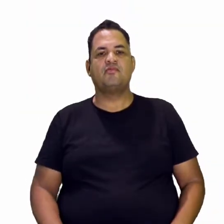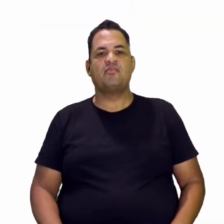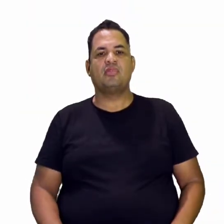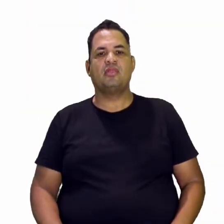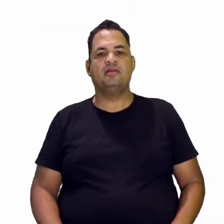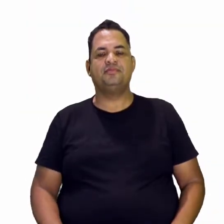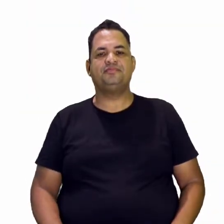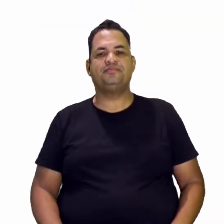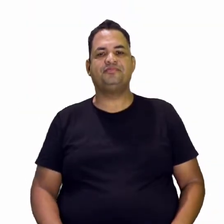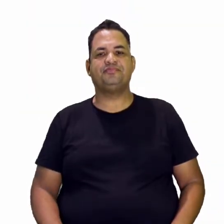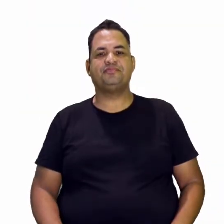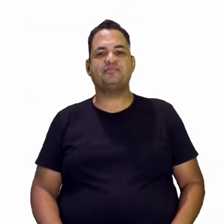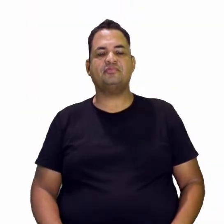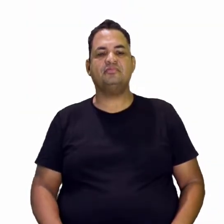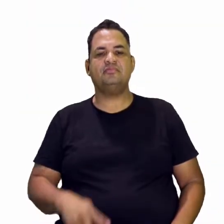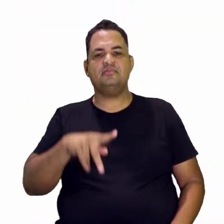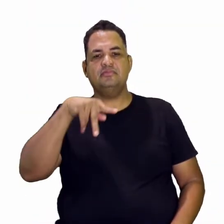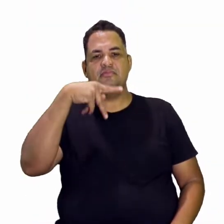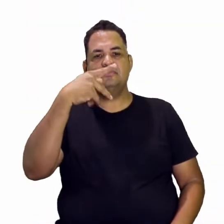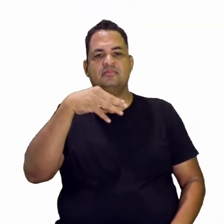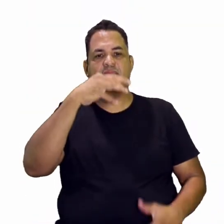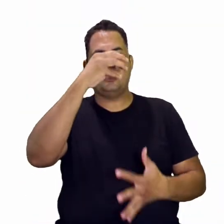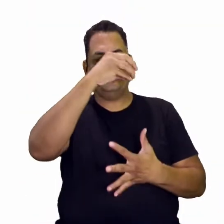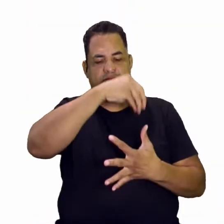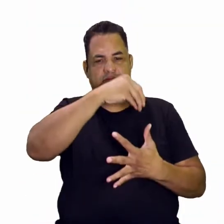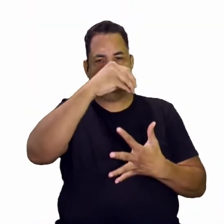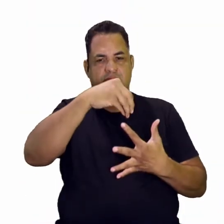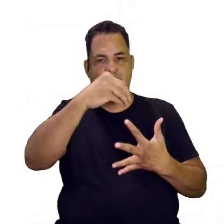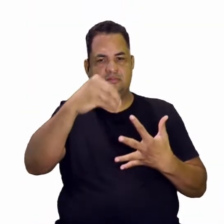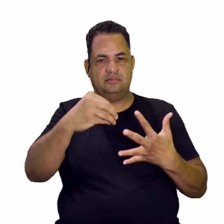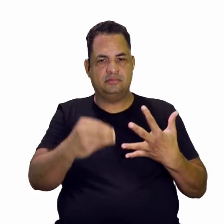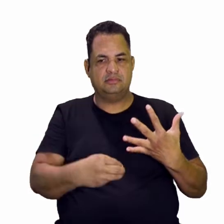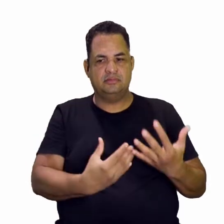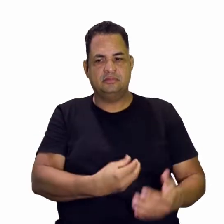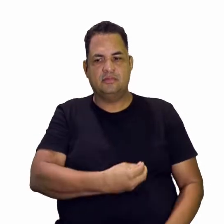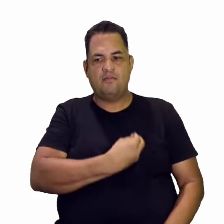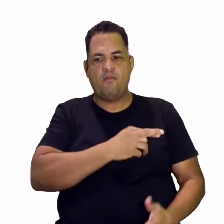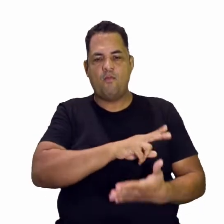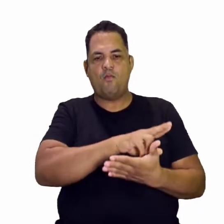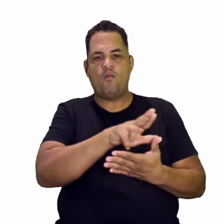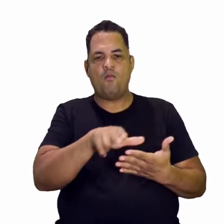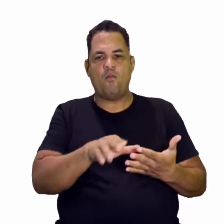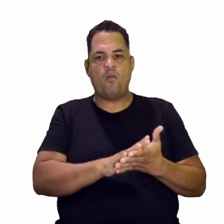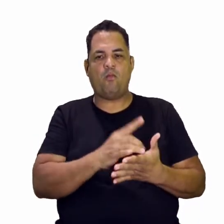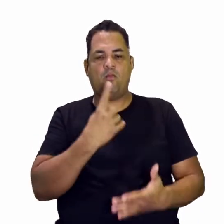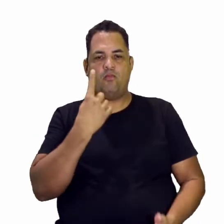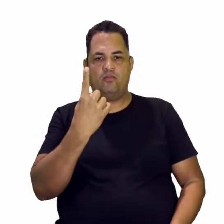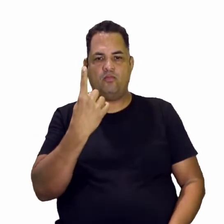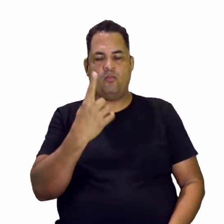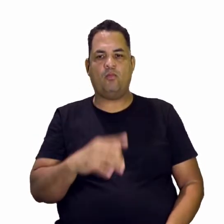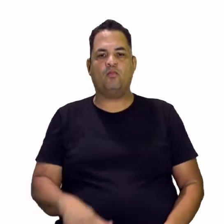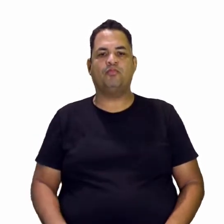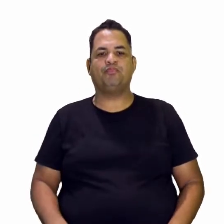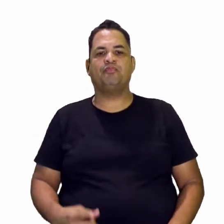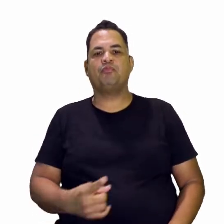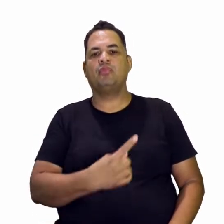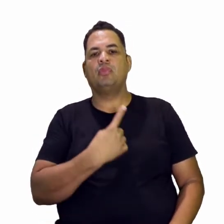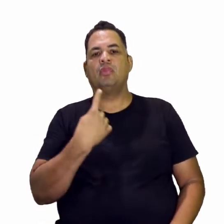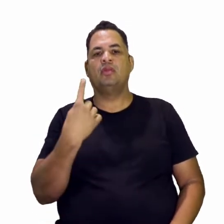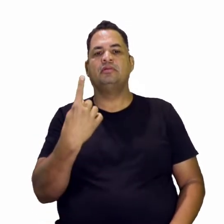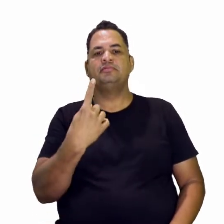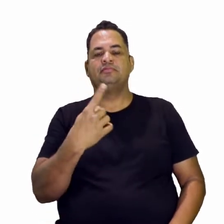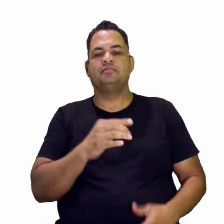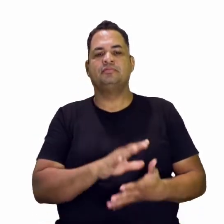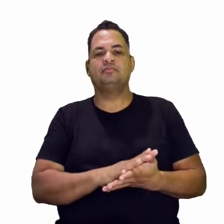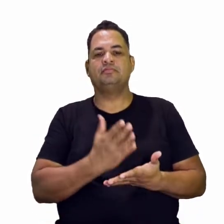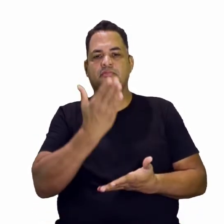lá? A gente vai falar sobre os reinos dos seres vivos, parte 1, onde nós vamos